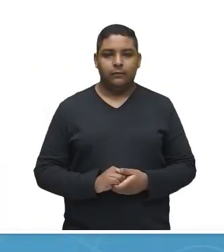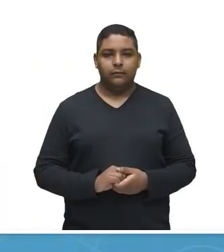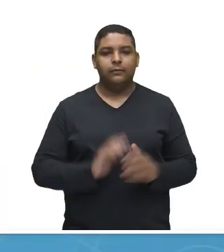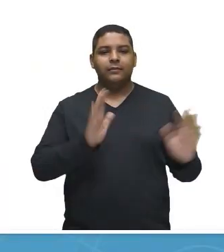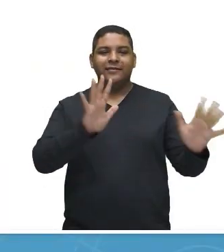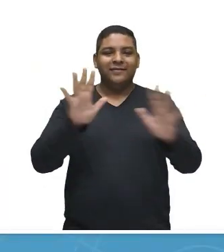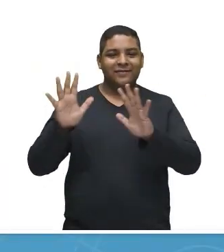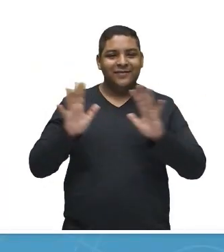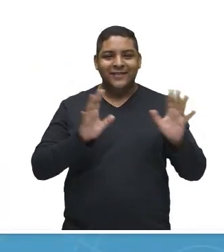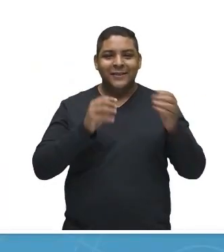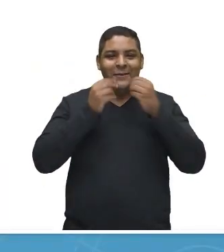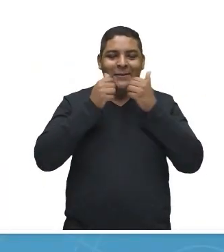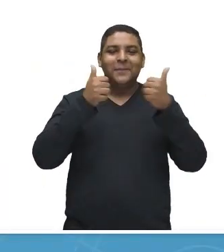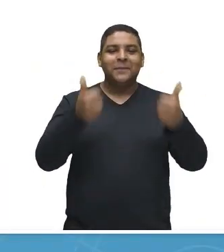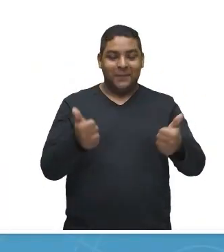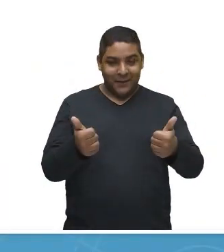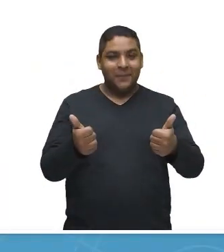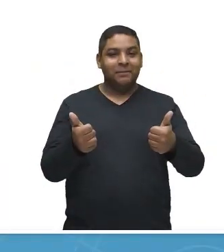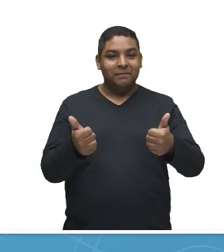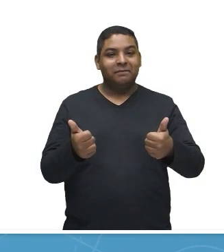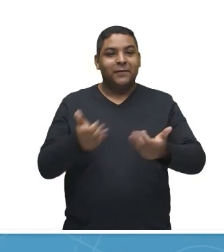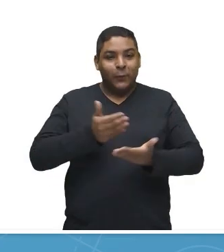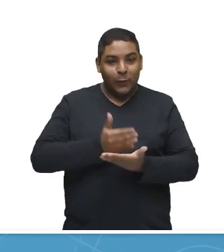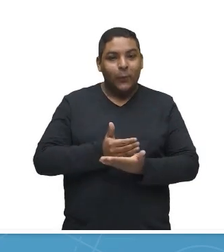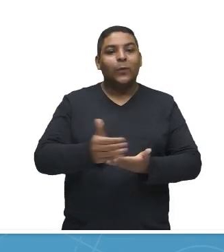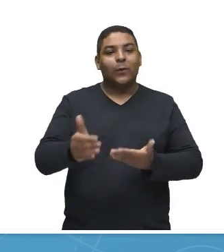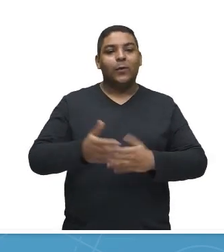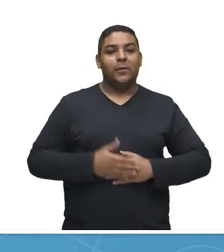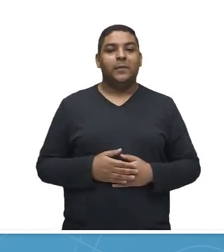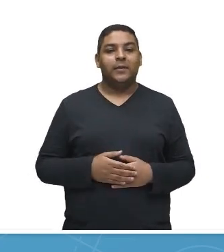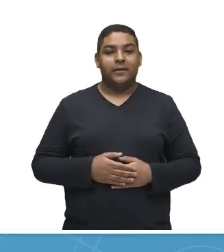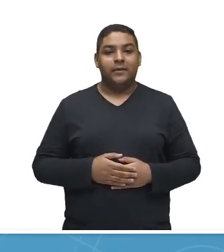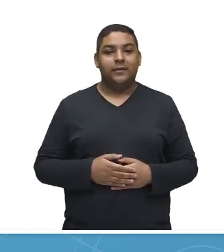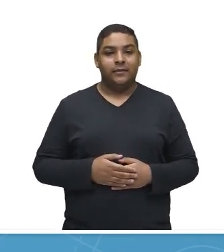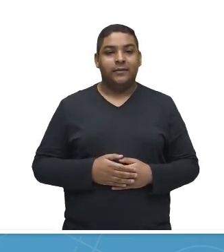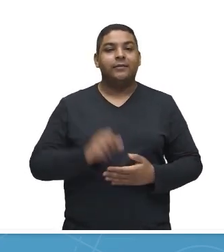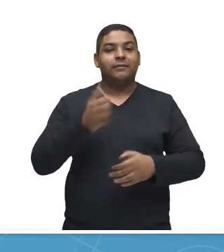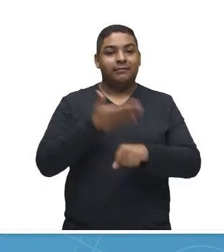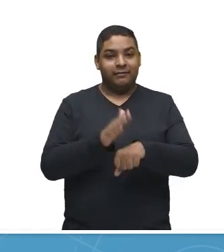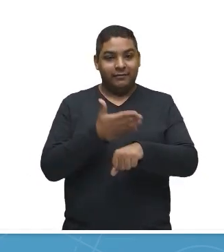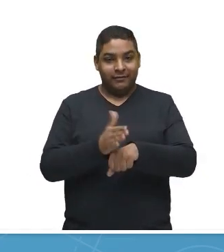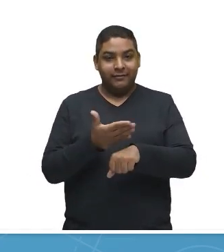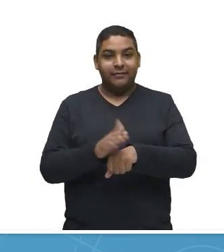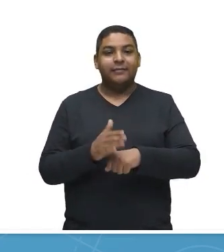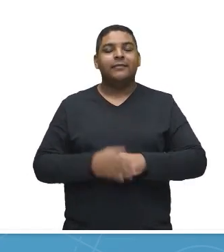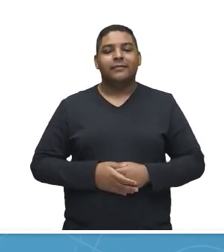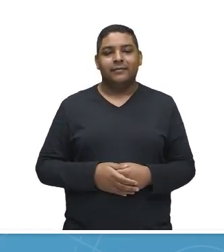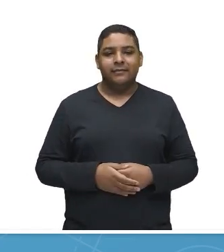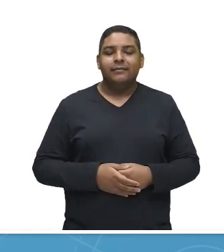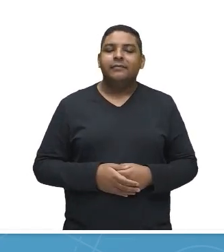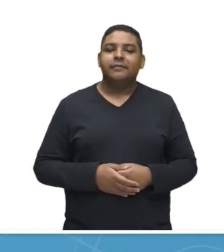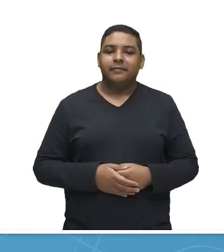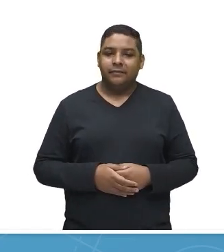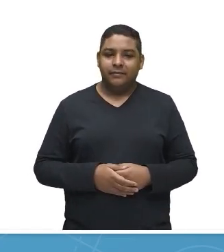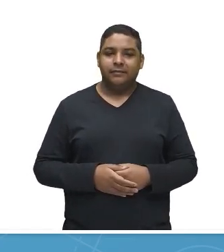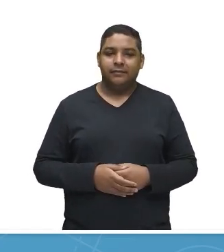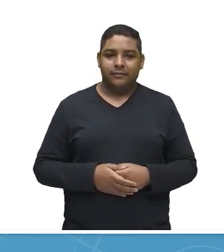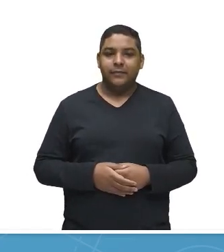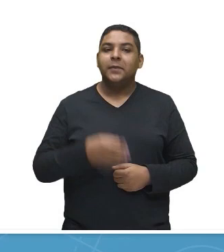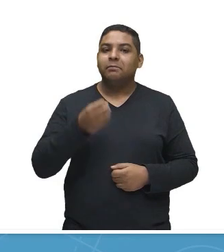Oi, gente! Vamos lá começar o nosso exercício? Bom, vi que